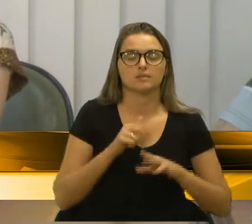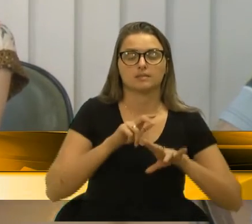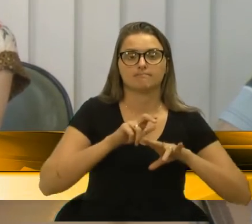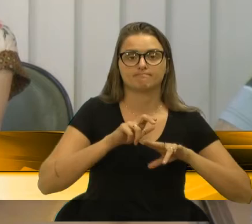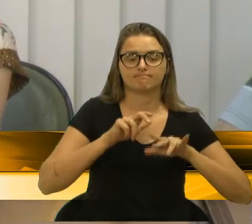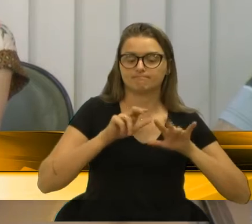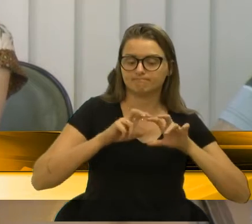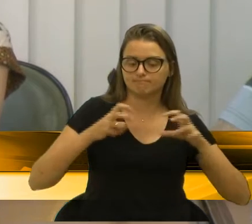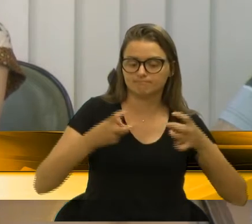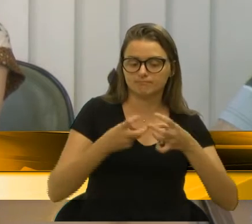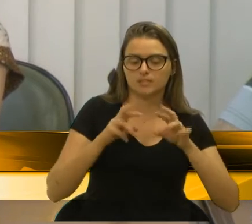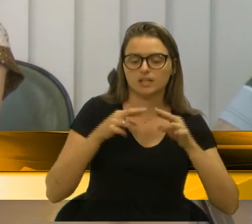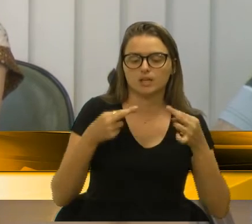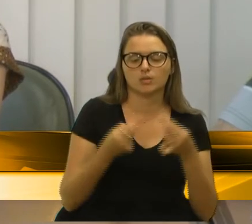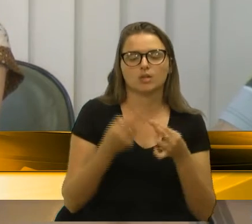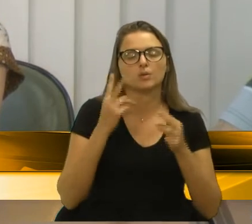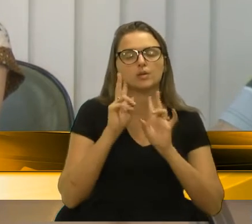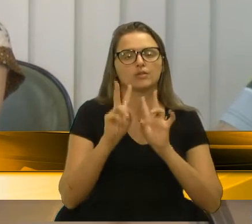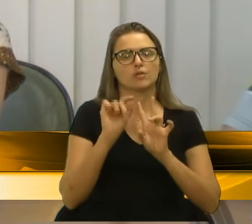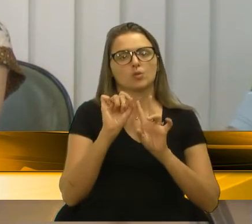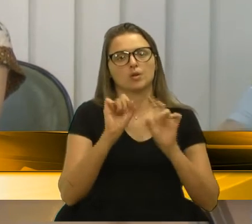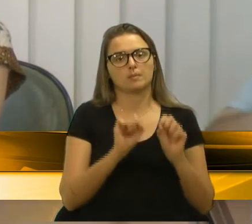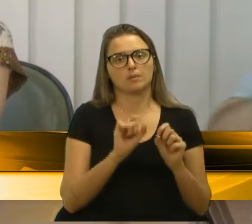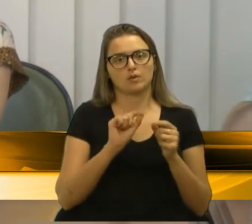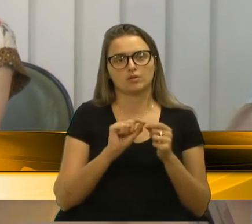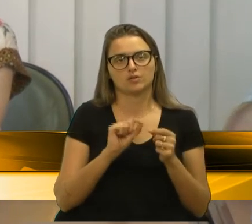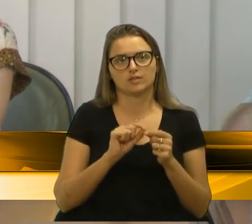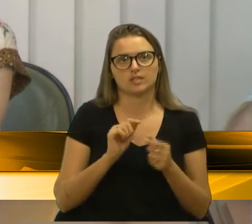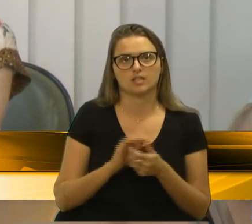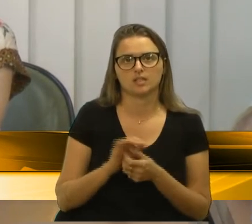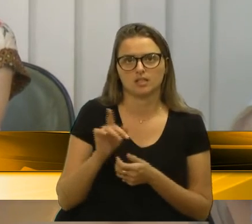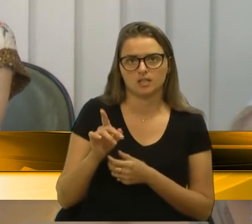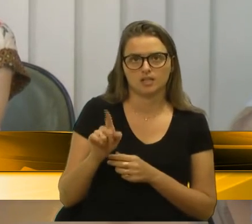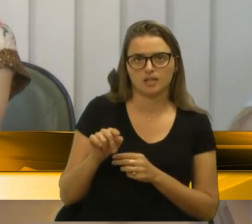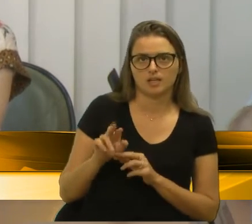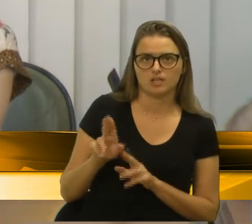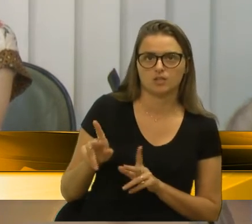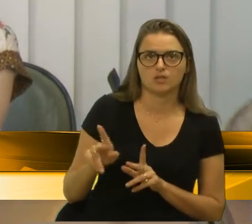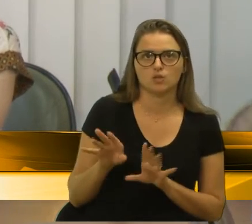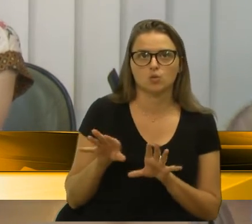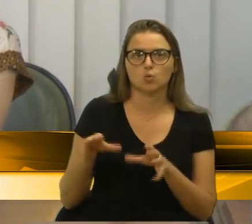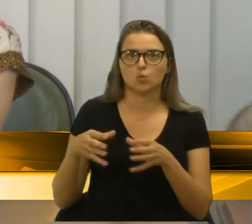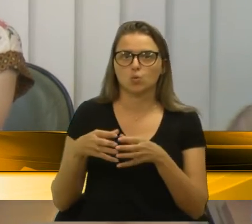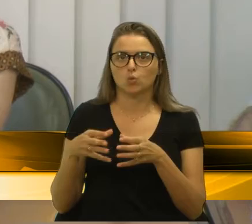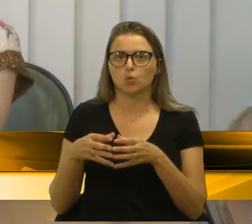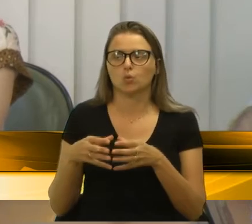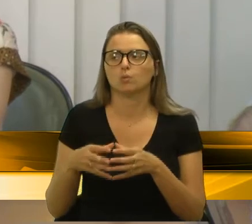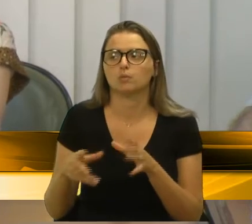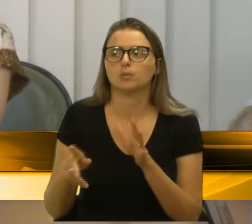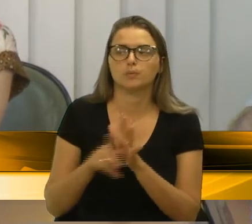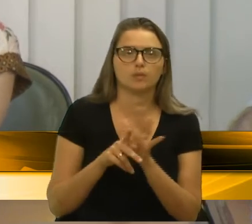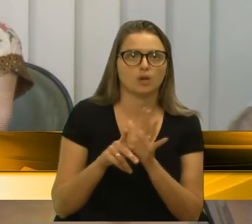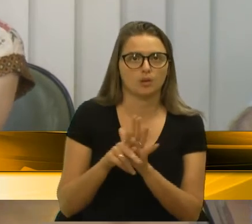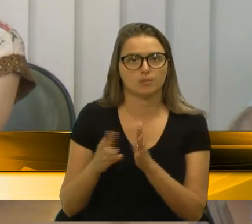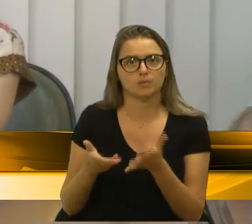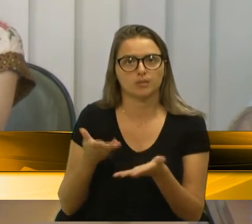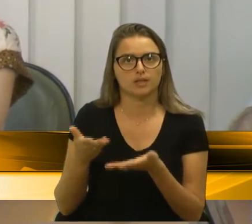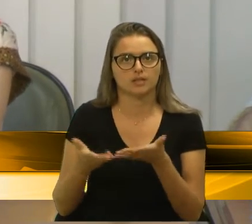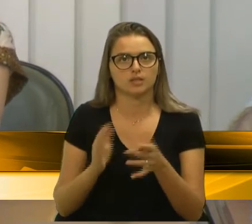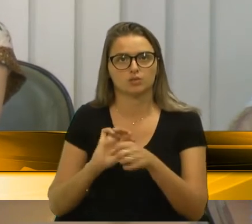ver a possibilidade disso acontecer. Tá? Mas seria diferente, é uma equipe específica. É uma equipe específica